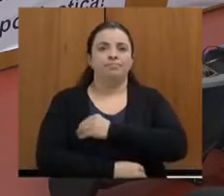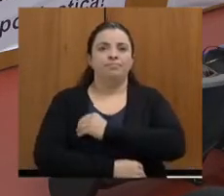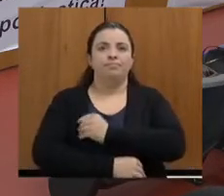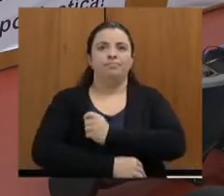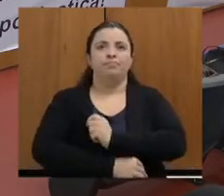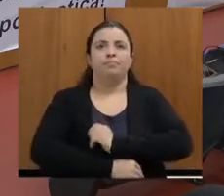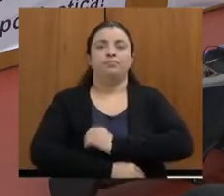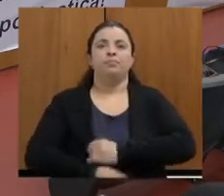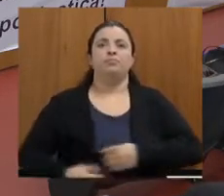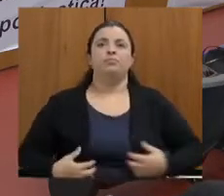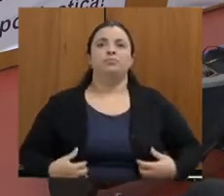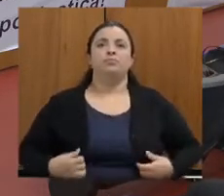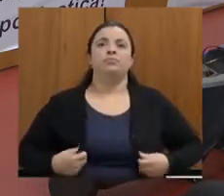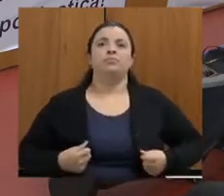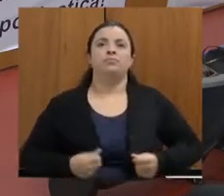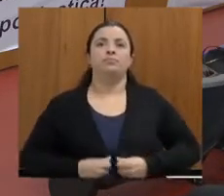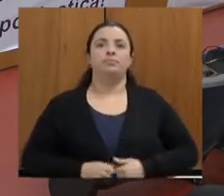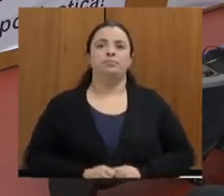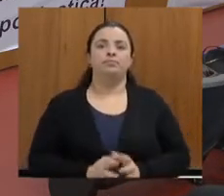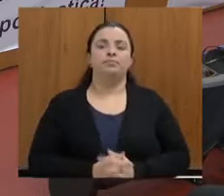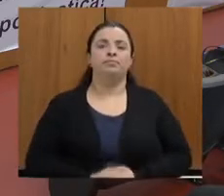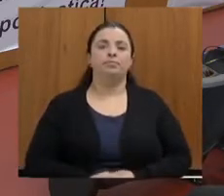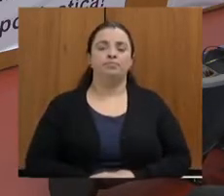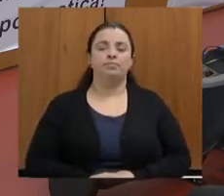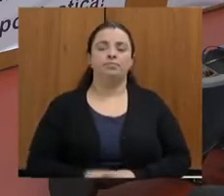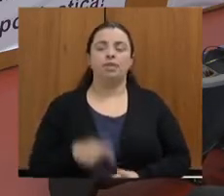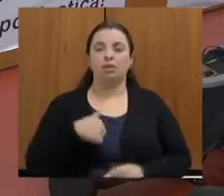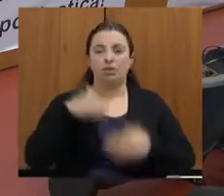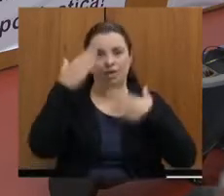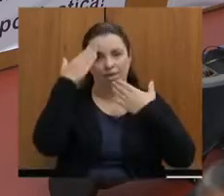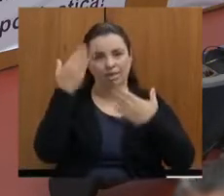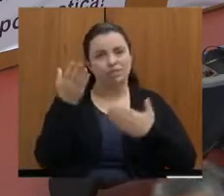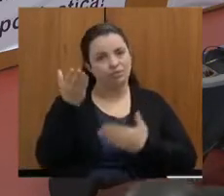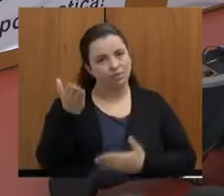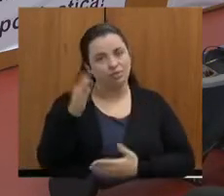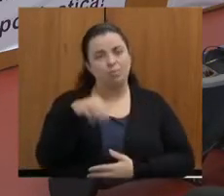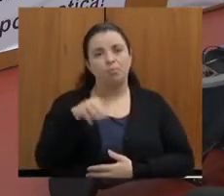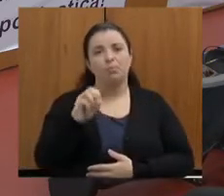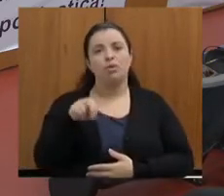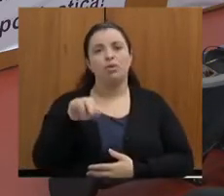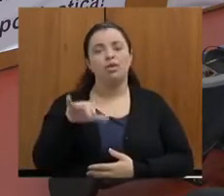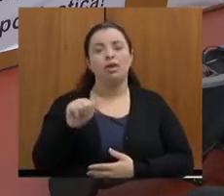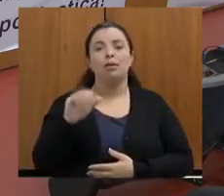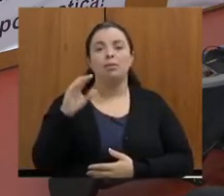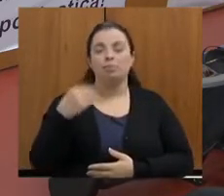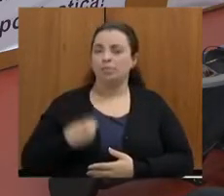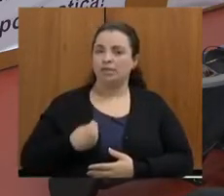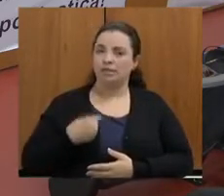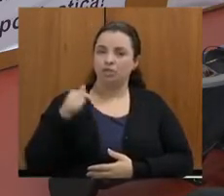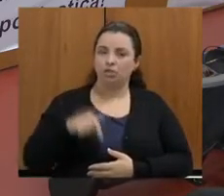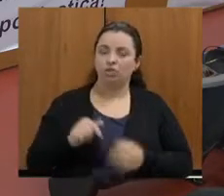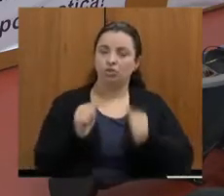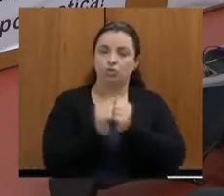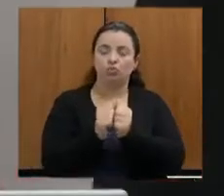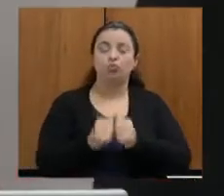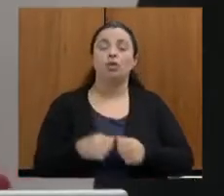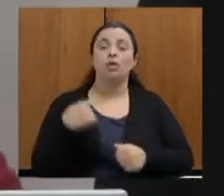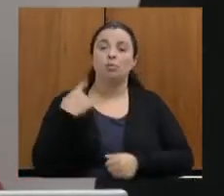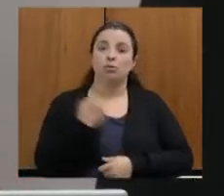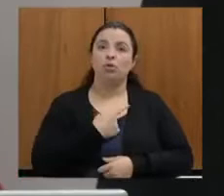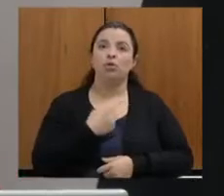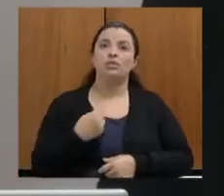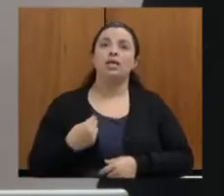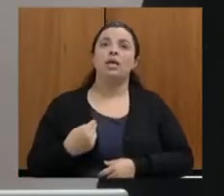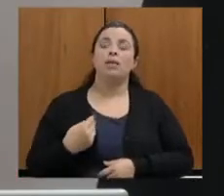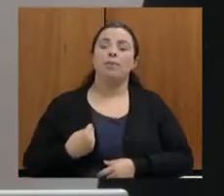e eu agradeço Mônica por estar aqui conosco e por nós participarmos né